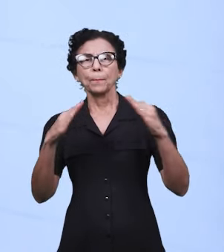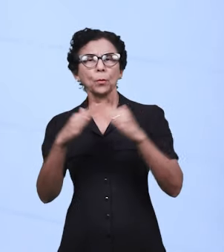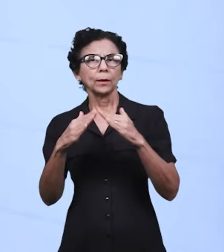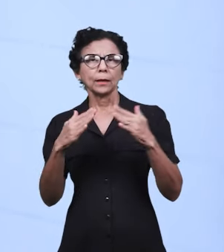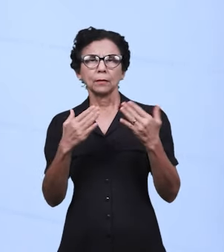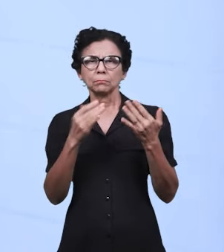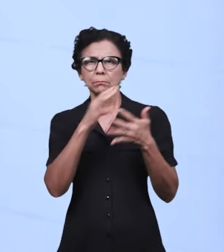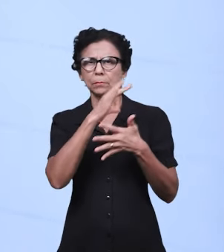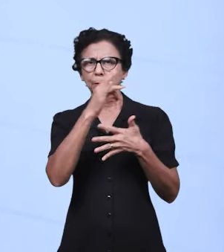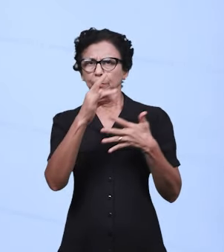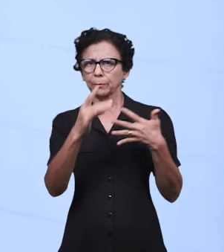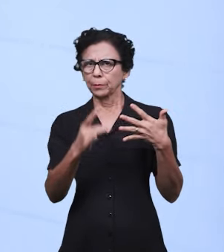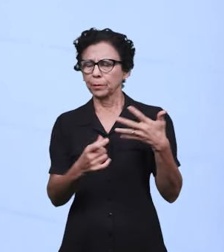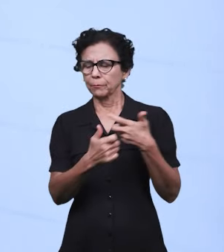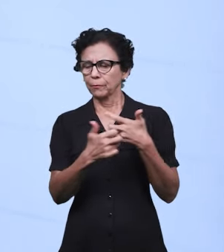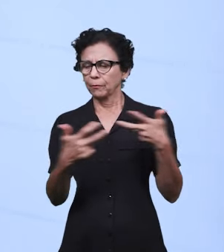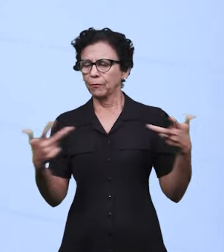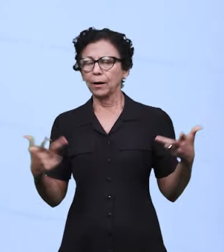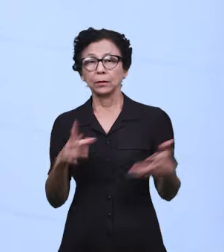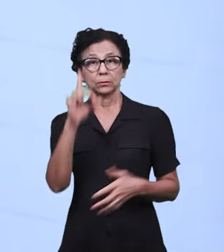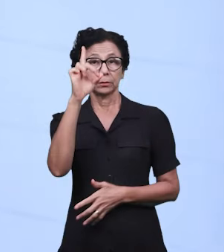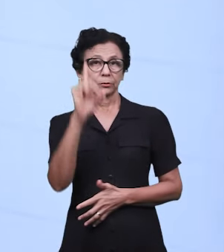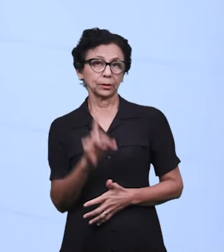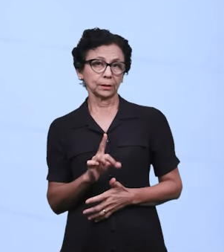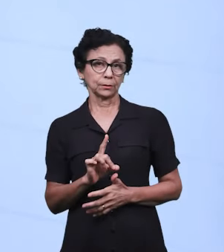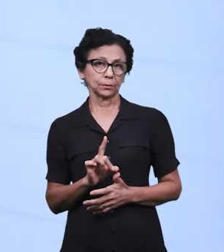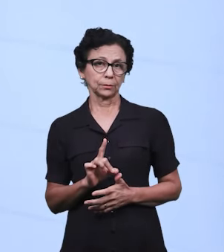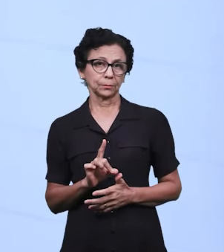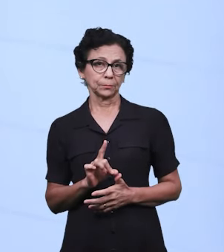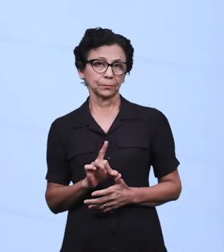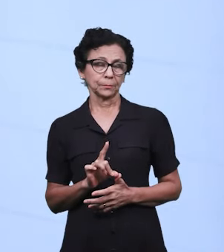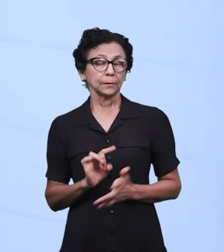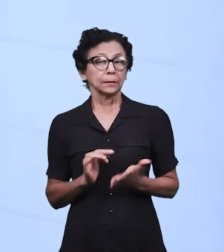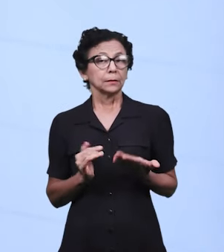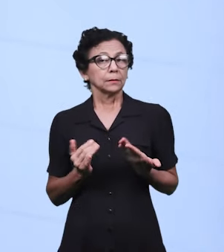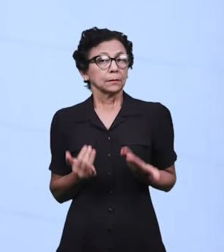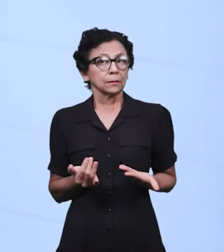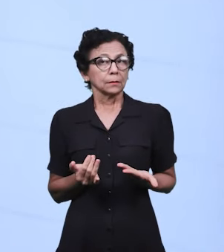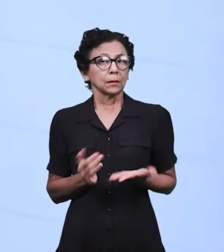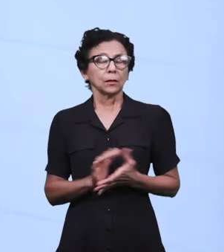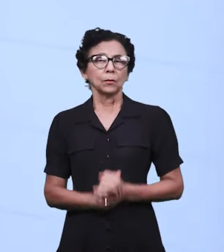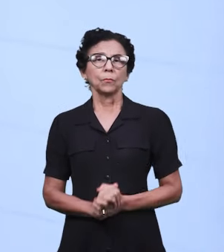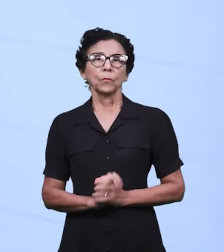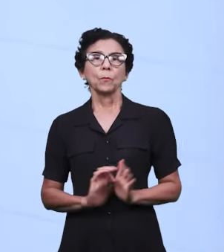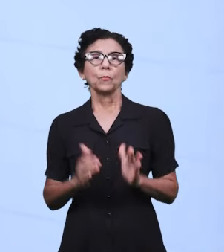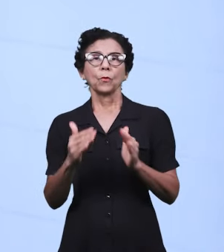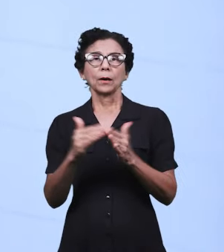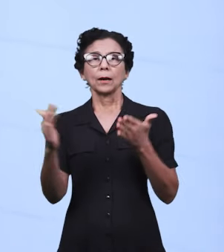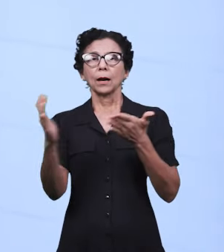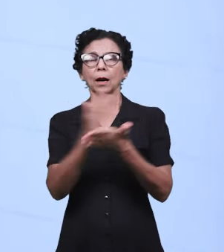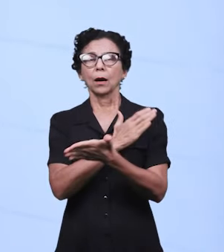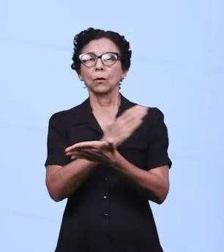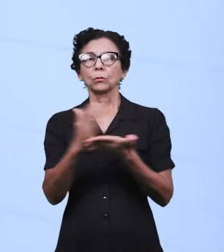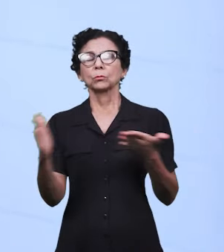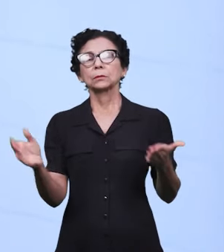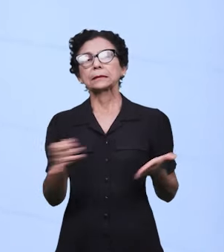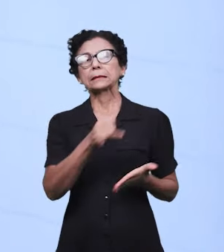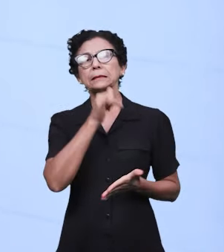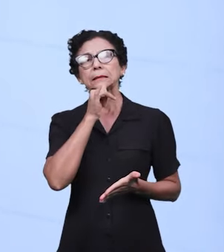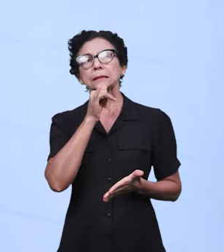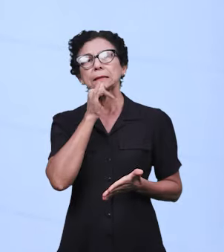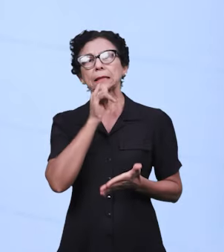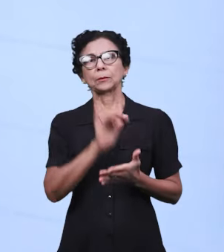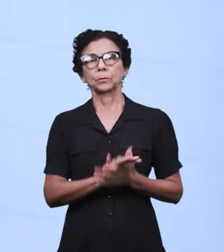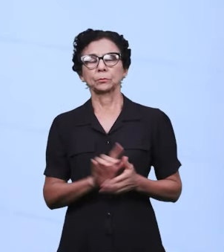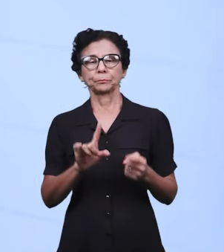moradia, enfim, uma série de direitos. E nós vamos aqui elencar alguns, como, por exemplo, o direito